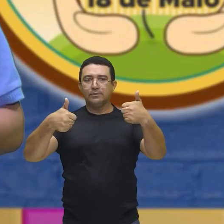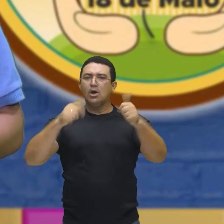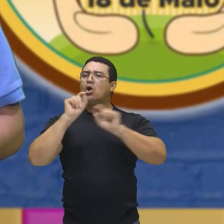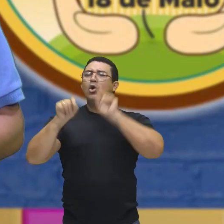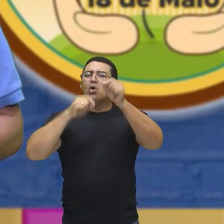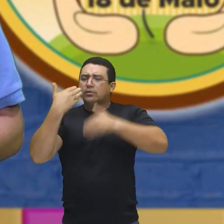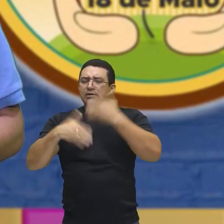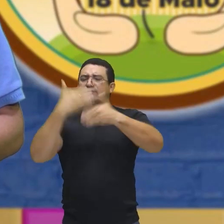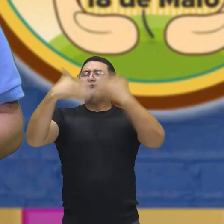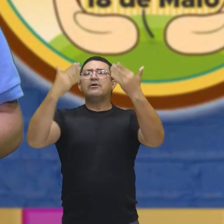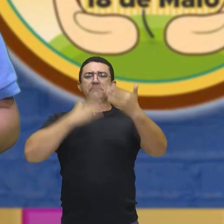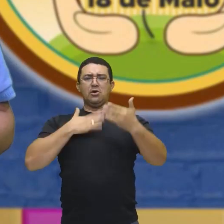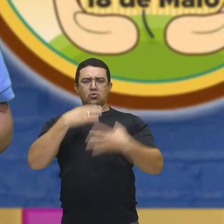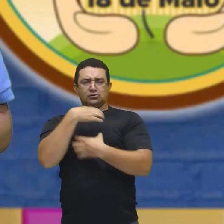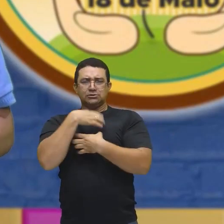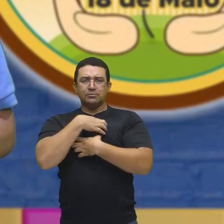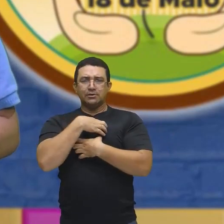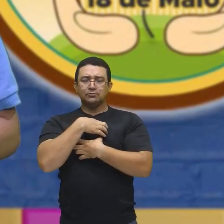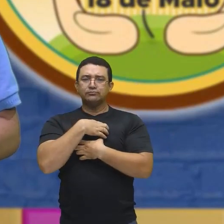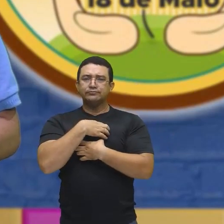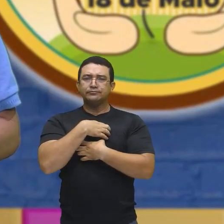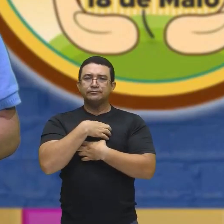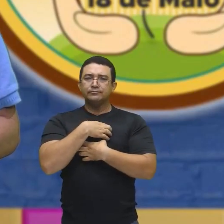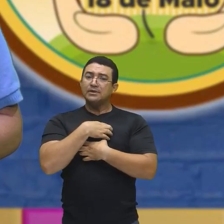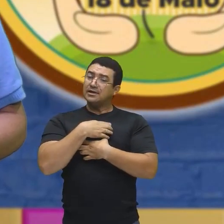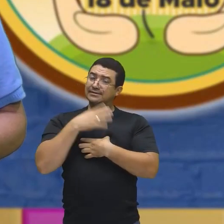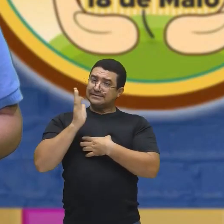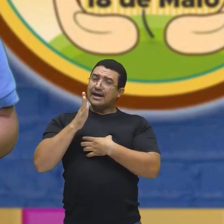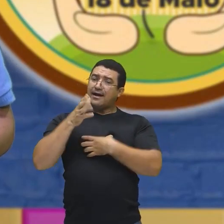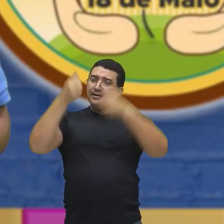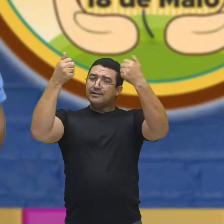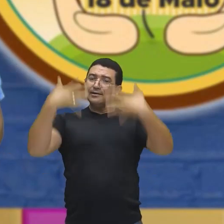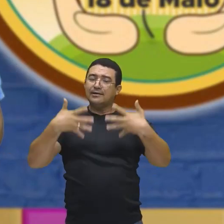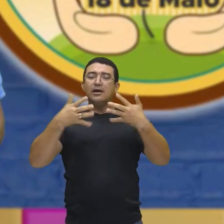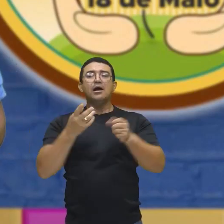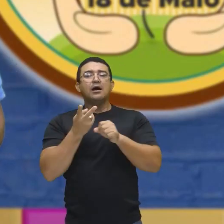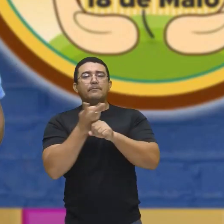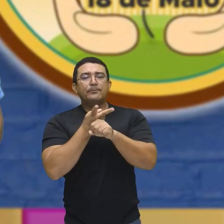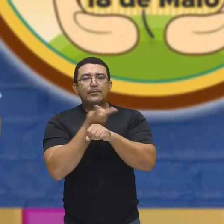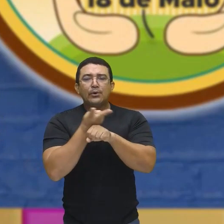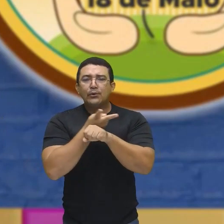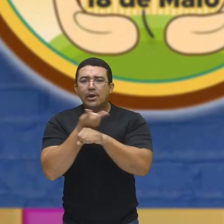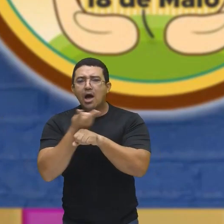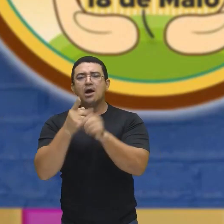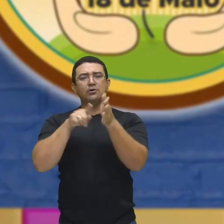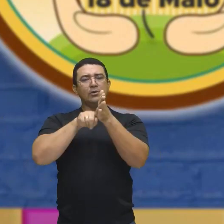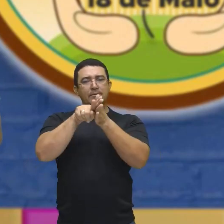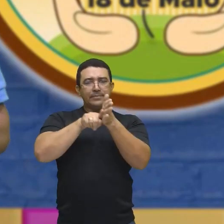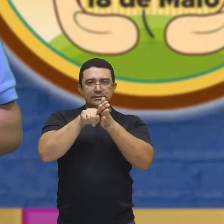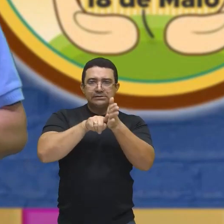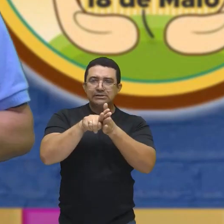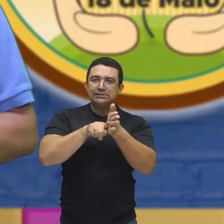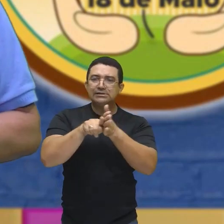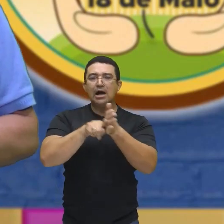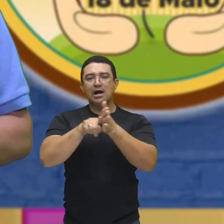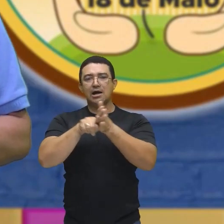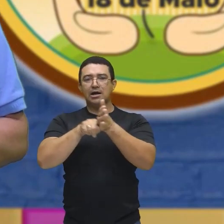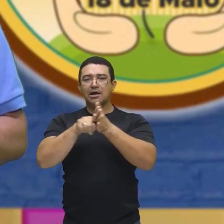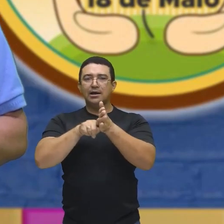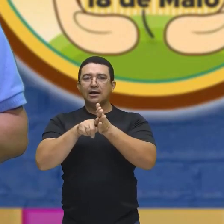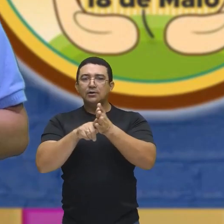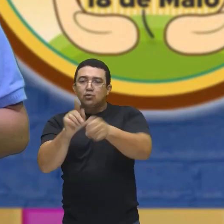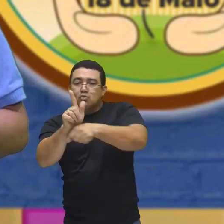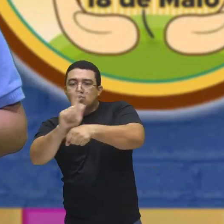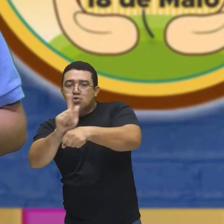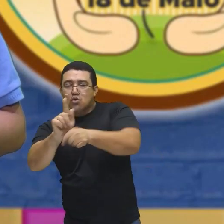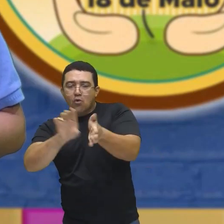a minha sensibilidade? É aquilo que eu falei para vocês. Procurando, pesquisando, dando um Google ali